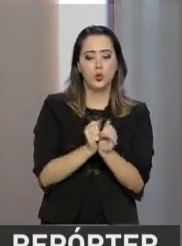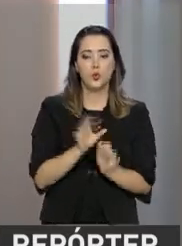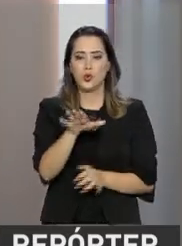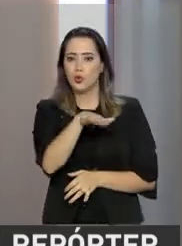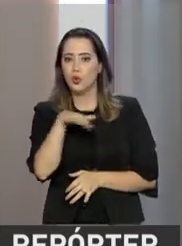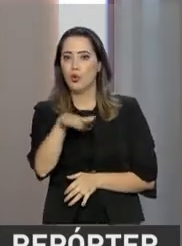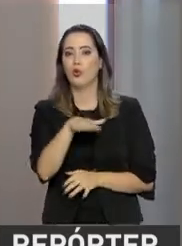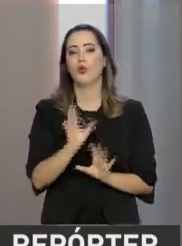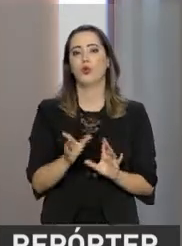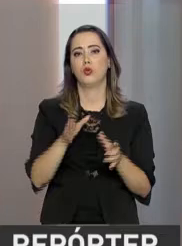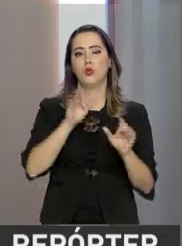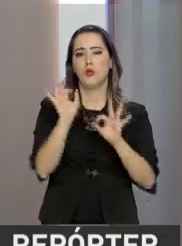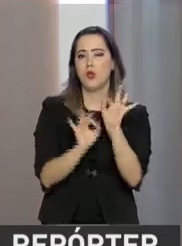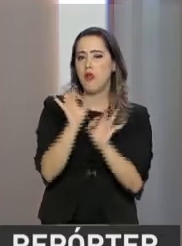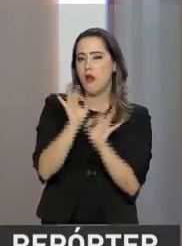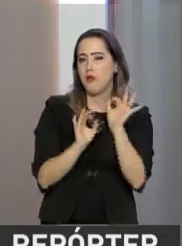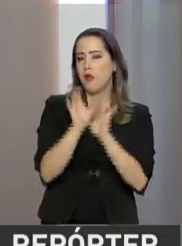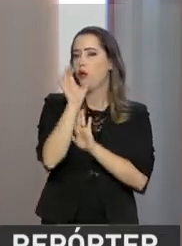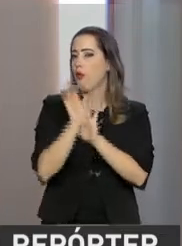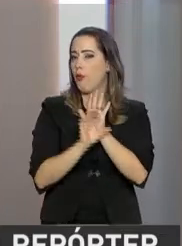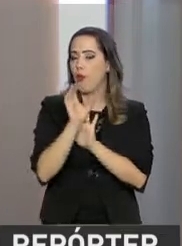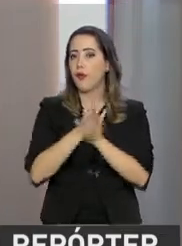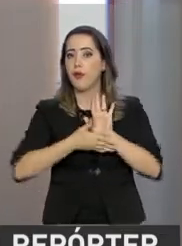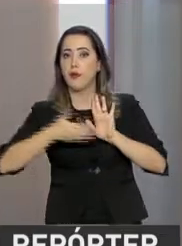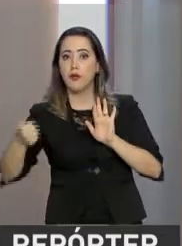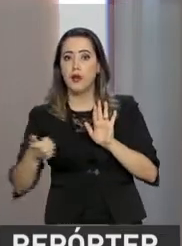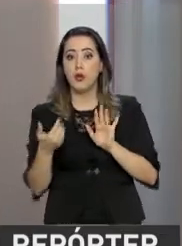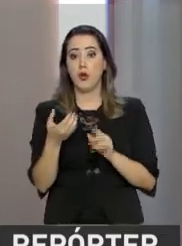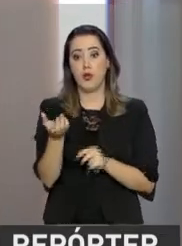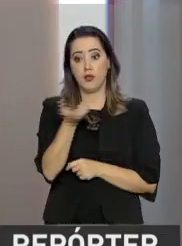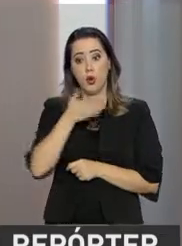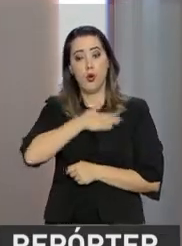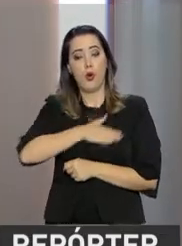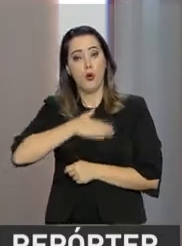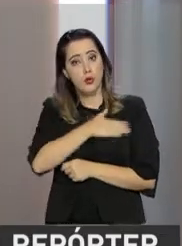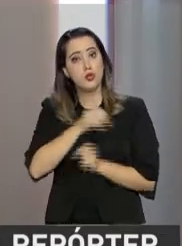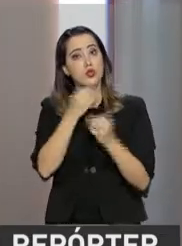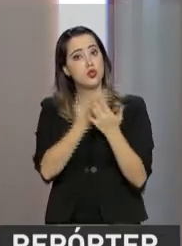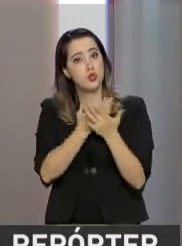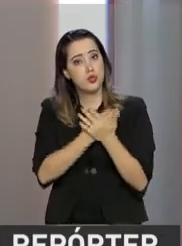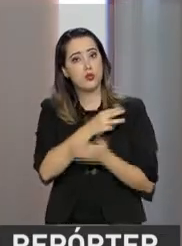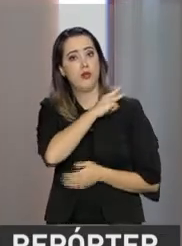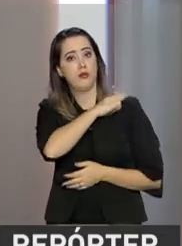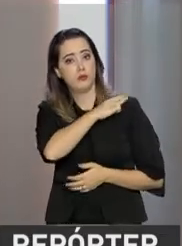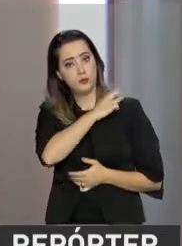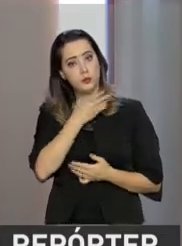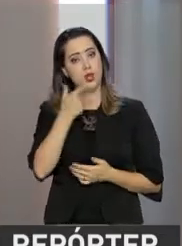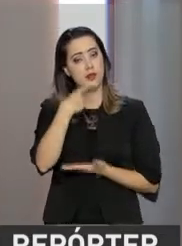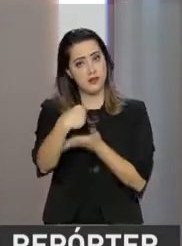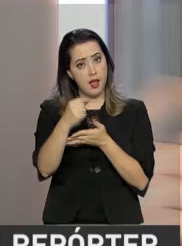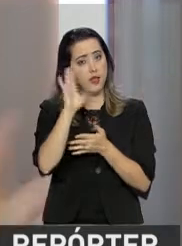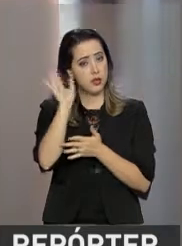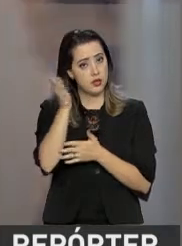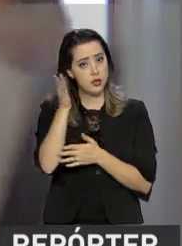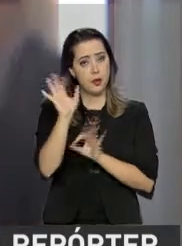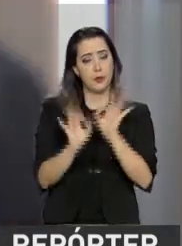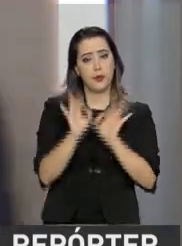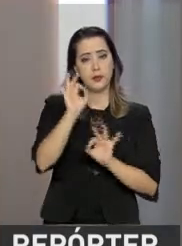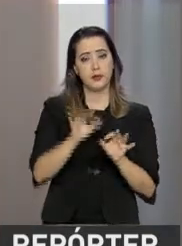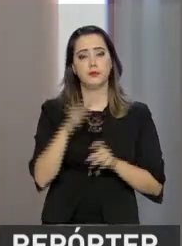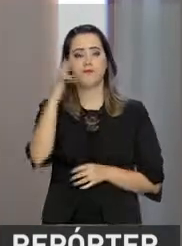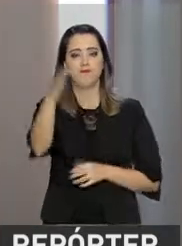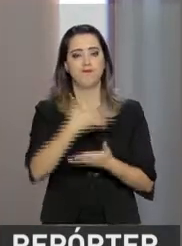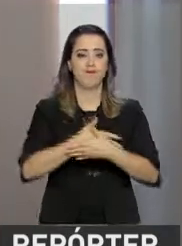eles, construindo um currículo que torne atrativo e permaneça com o jovem e que ele saia já do ensino médio com uma preparação melhor para o